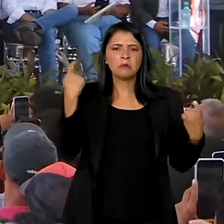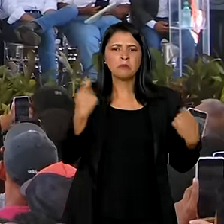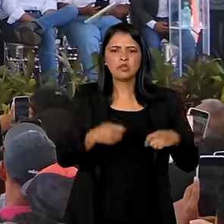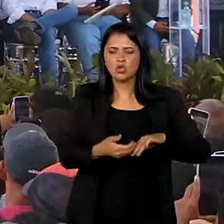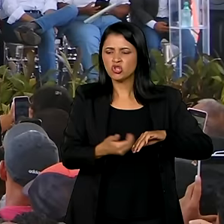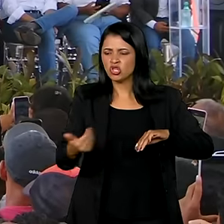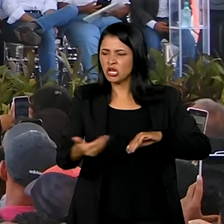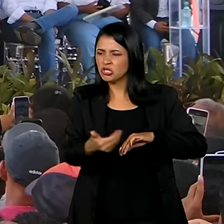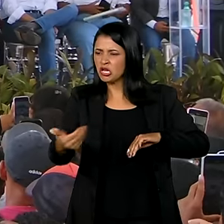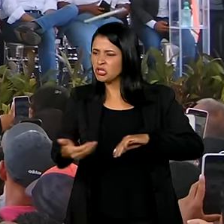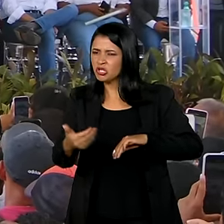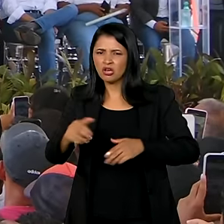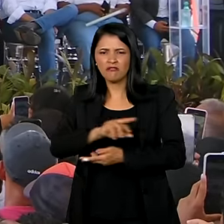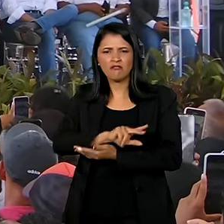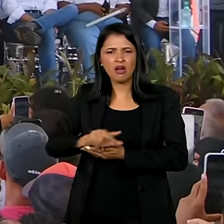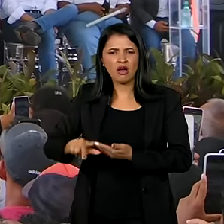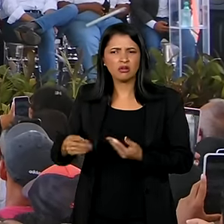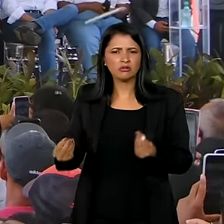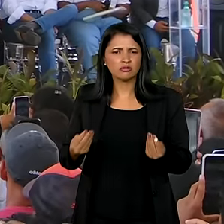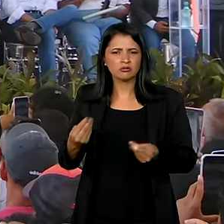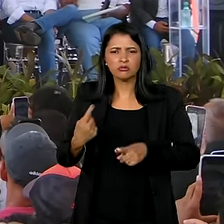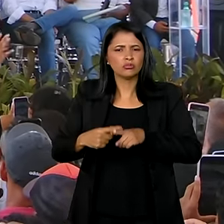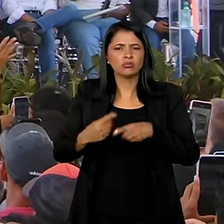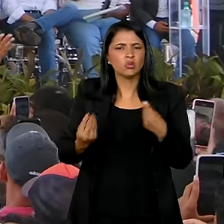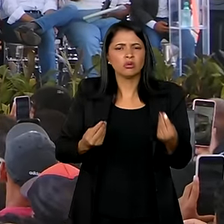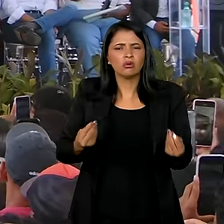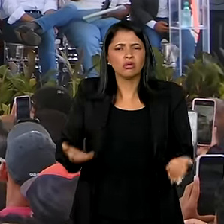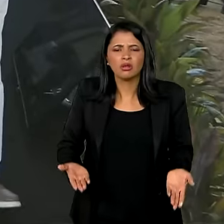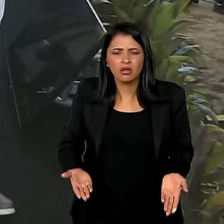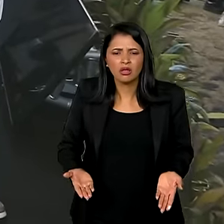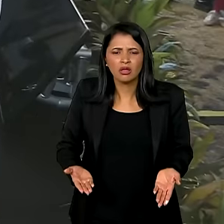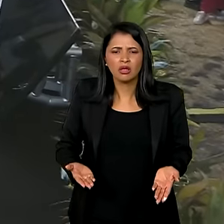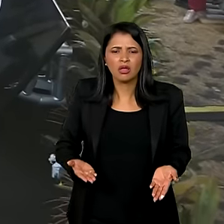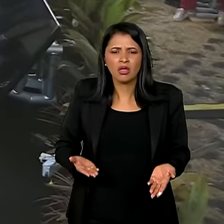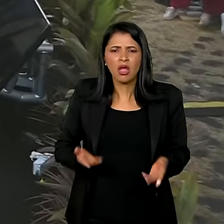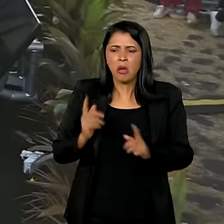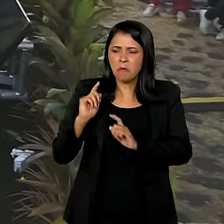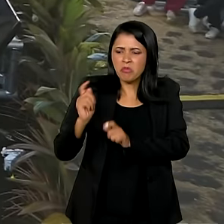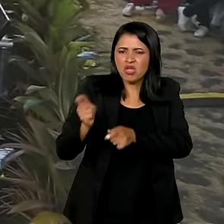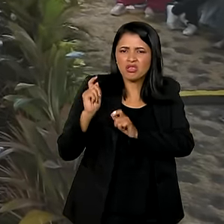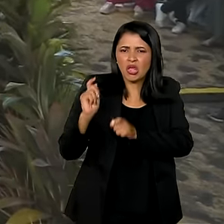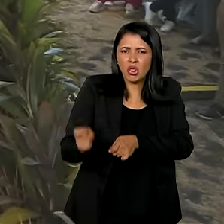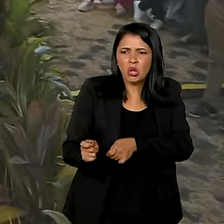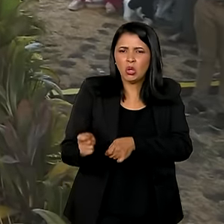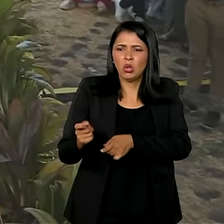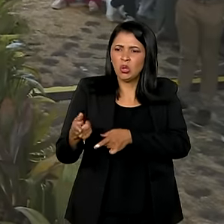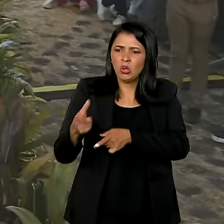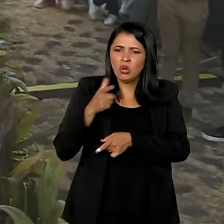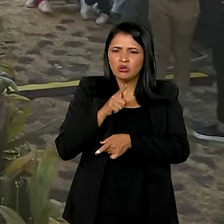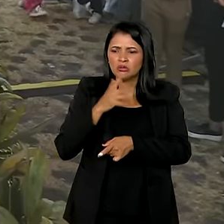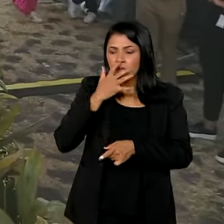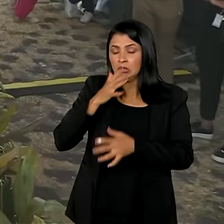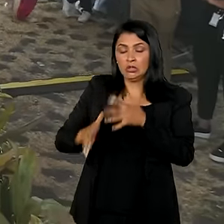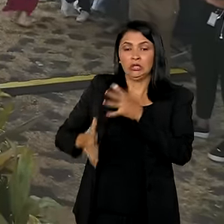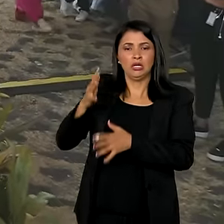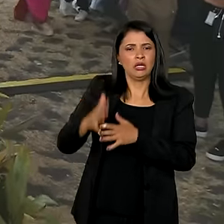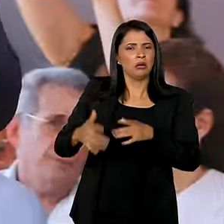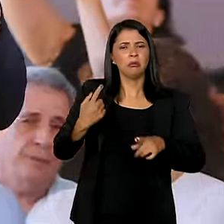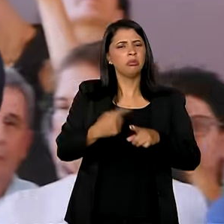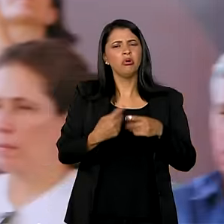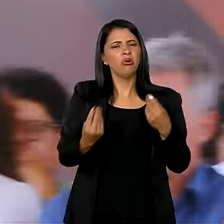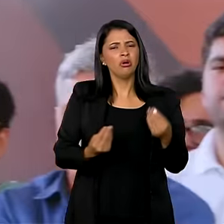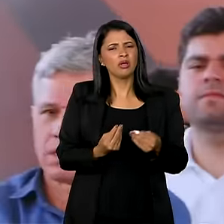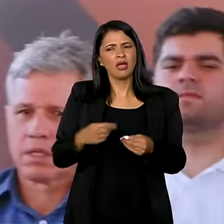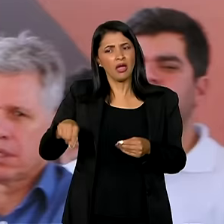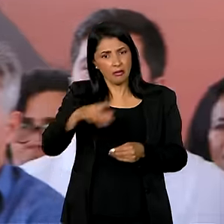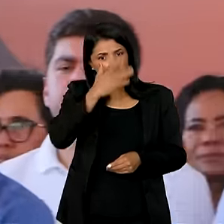desapropriar tanta coisa? Por que que os pescadores incomodavam? Por que deixar as